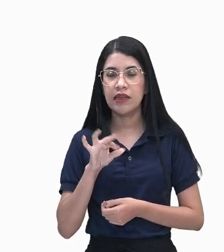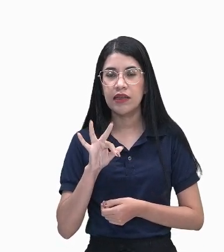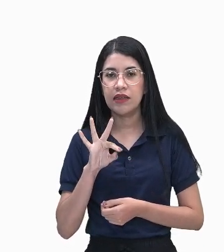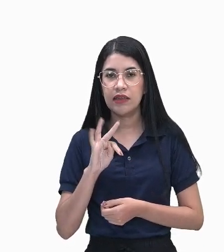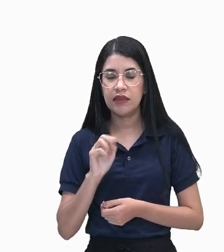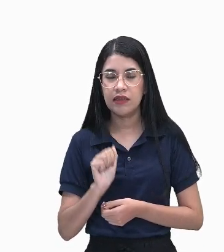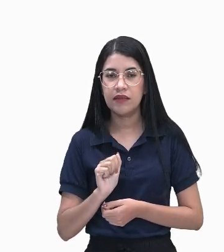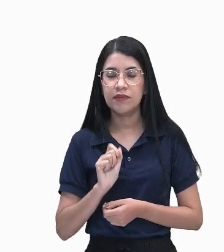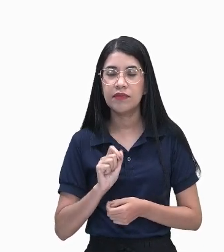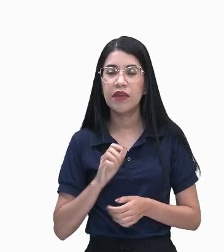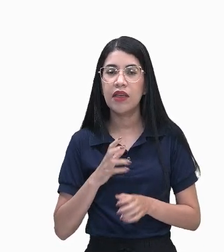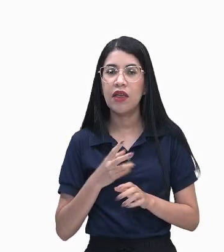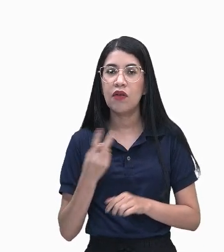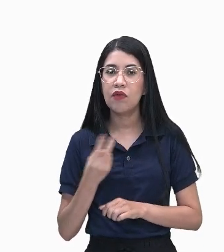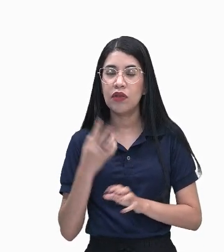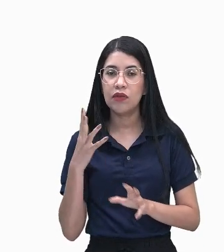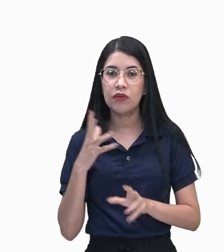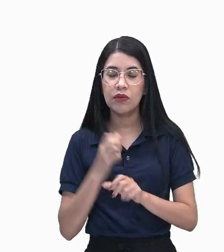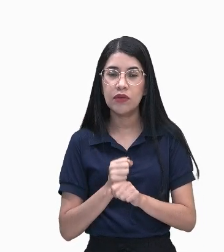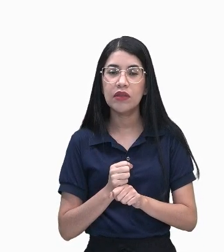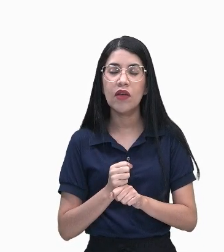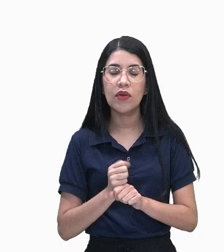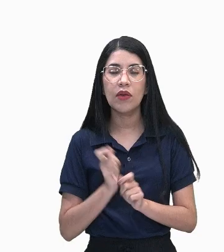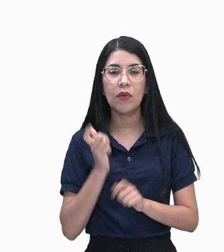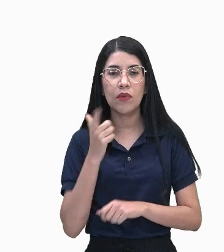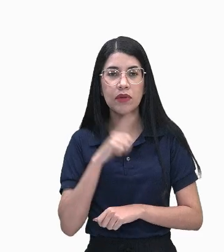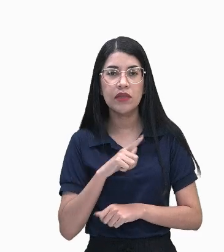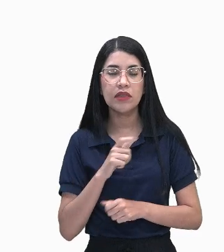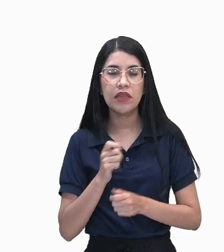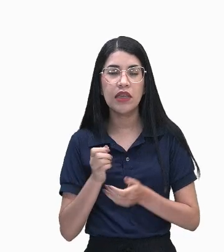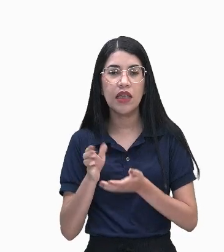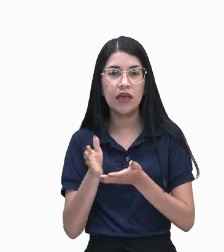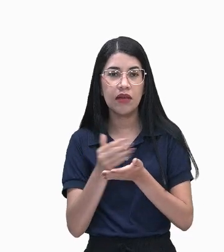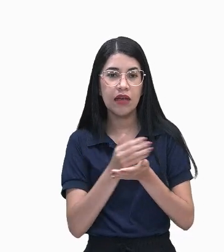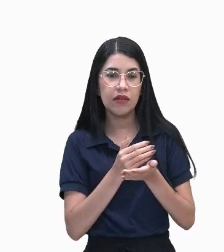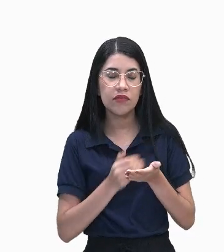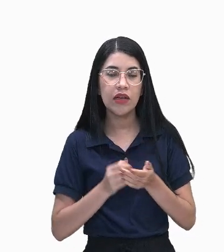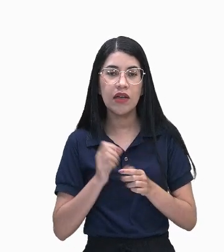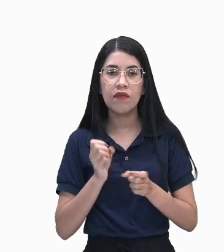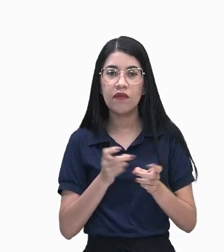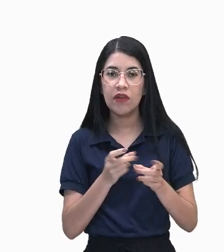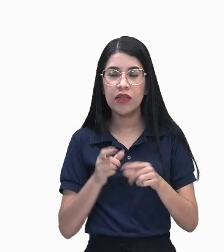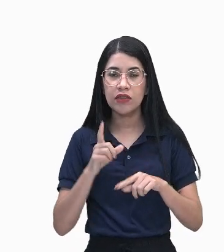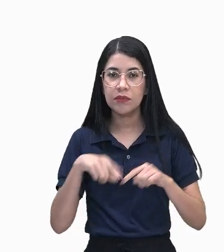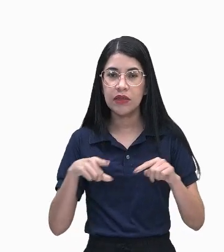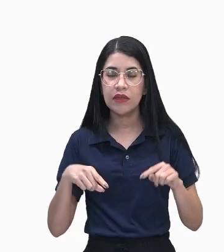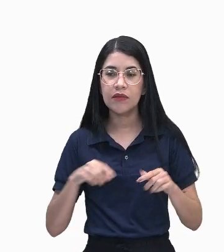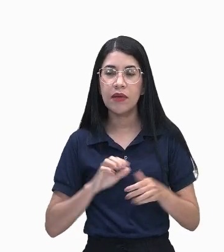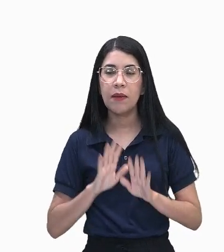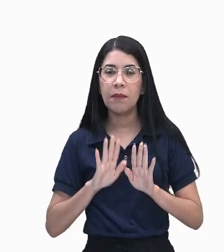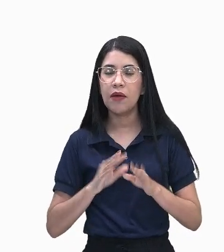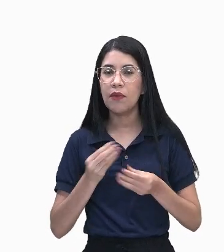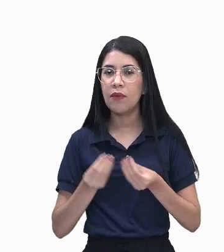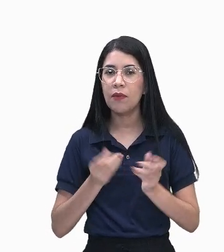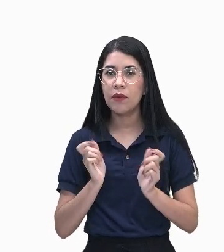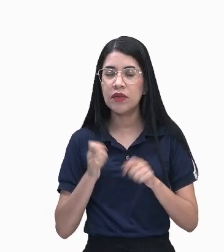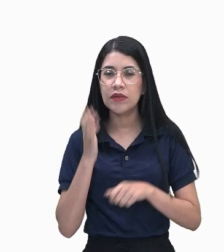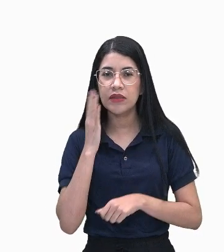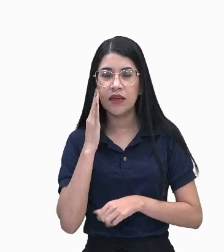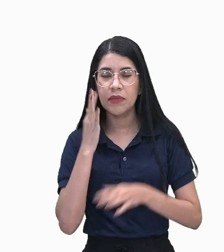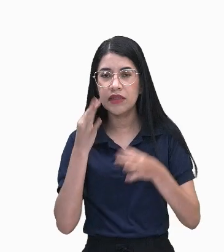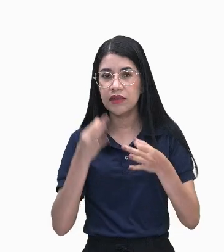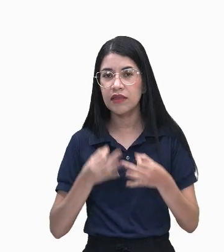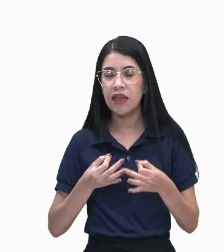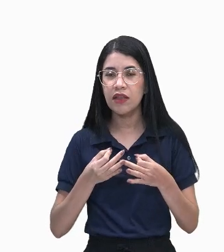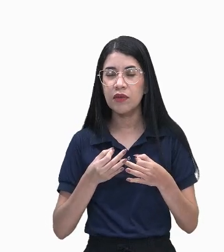é o valor total que o vendedor ganha vendendo os produtos, certo? Mas como saber, então, a